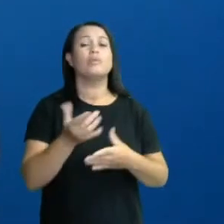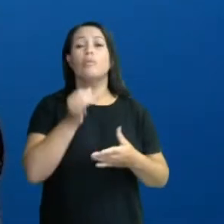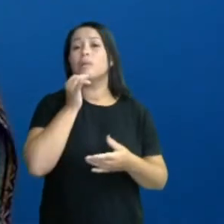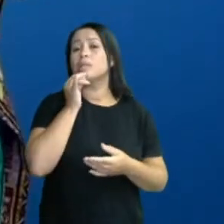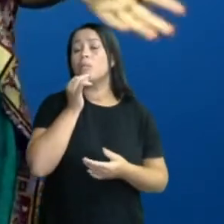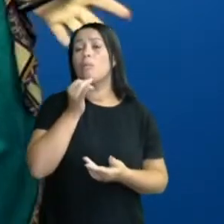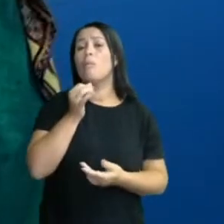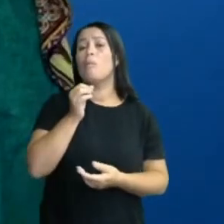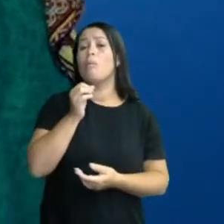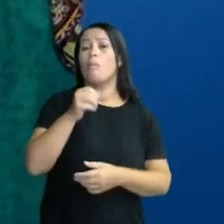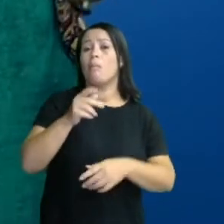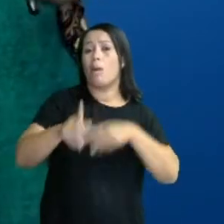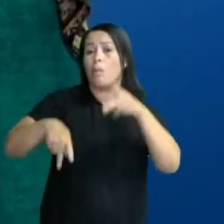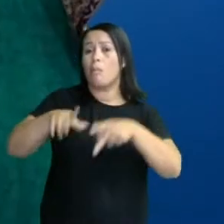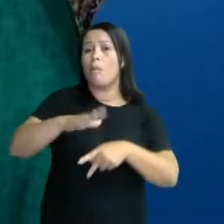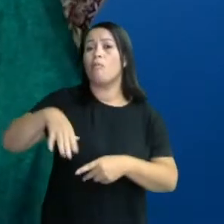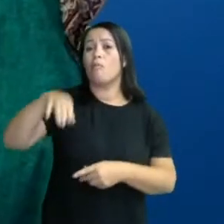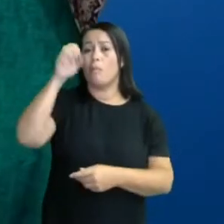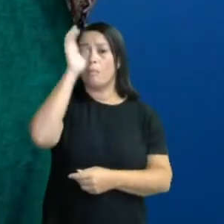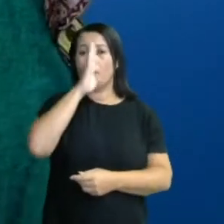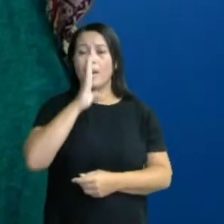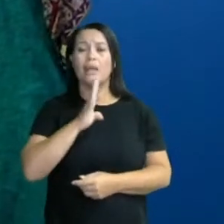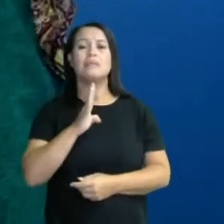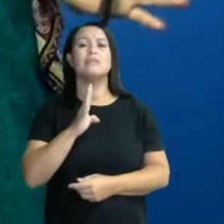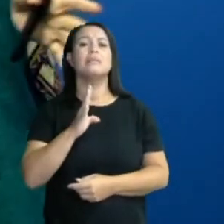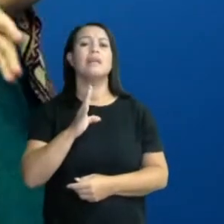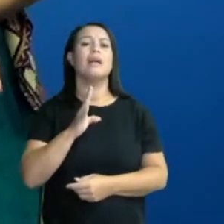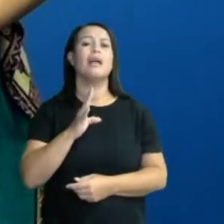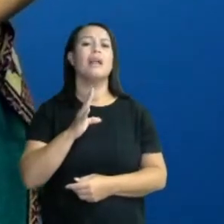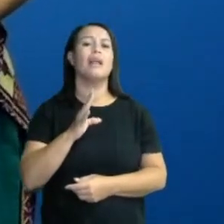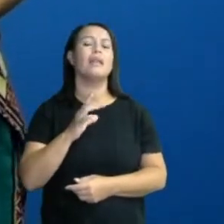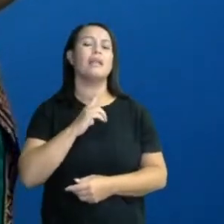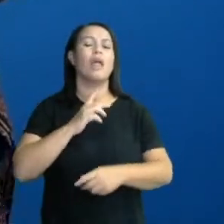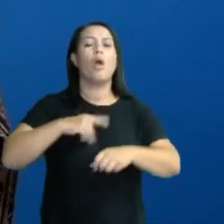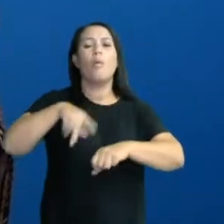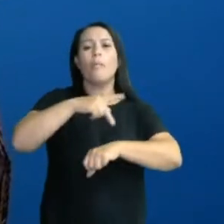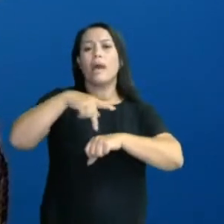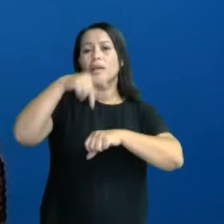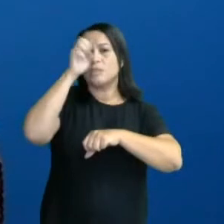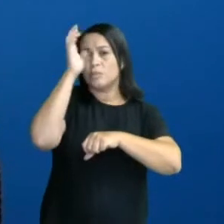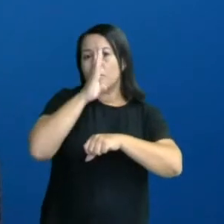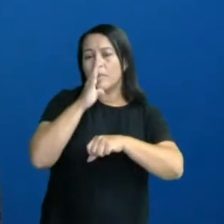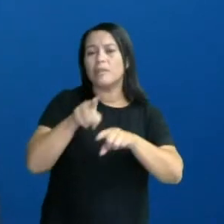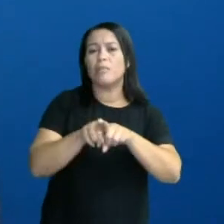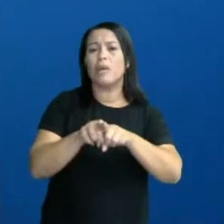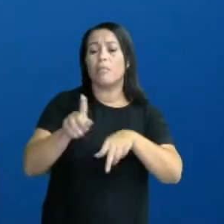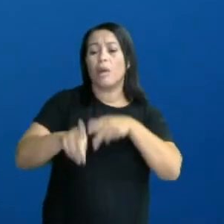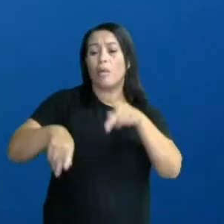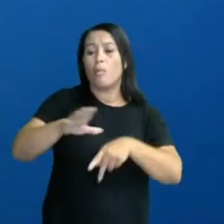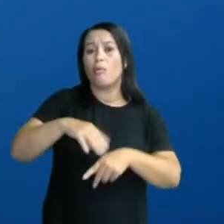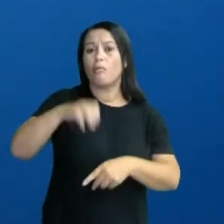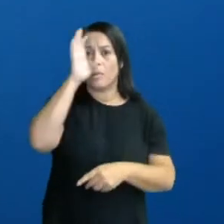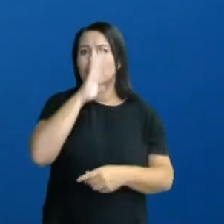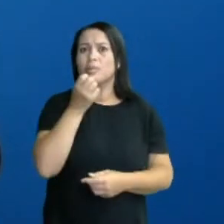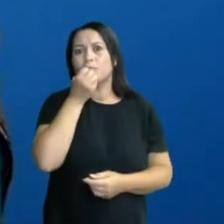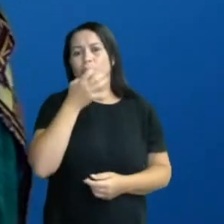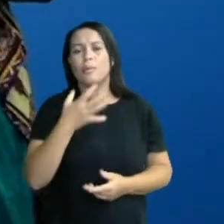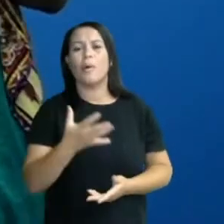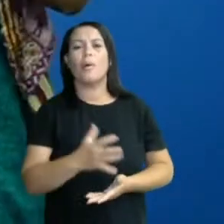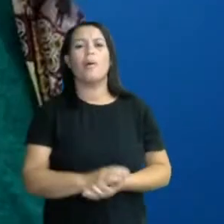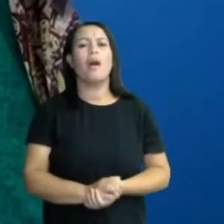né, o país hoje formado pelo Brasil, o território hoje forma o país do Brasil, para o povo brasileiro, isso é muito bom,